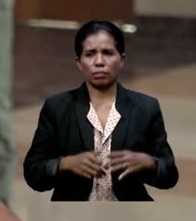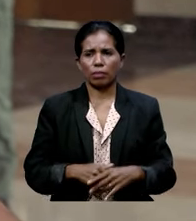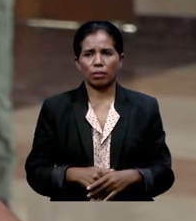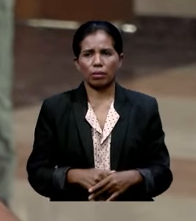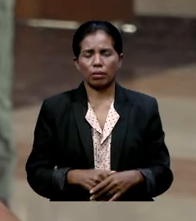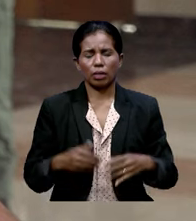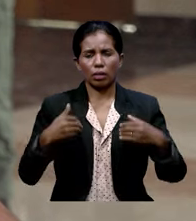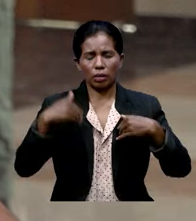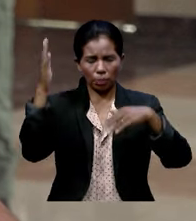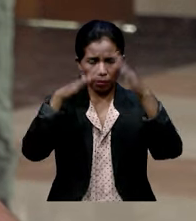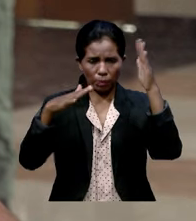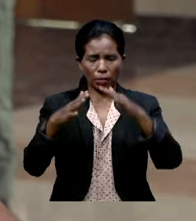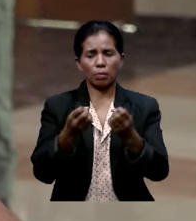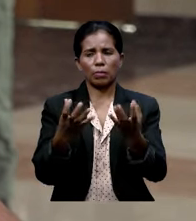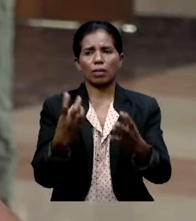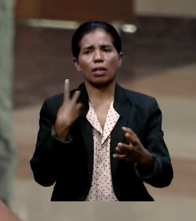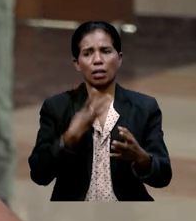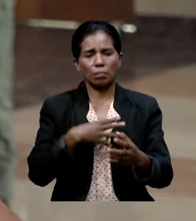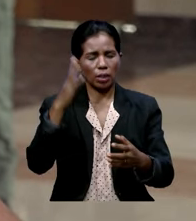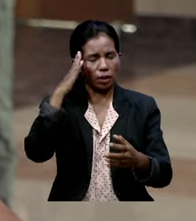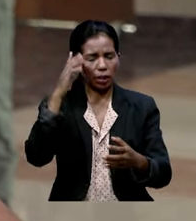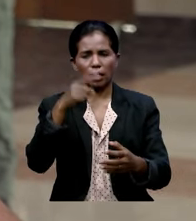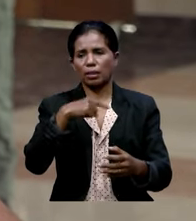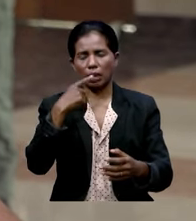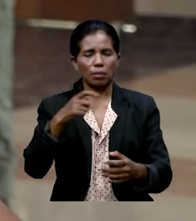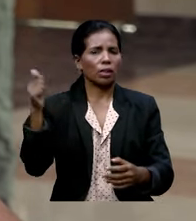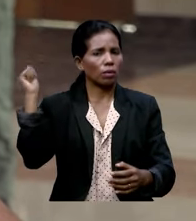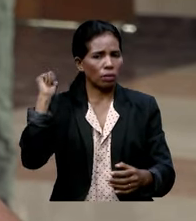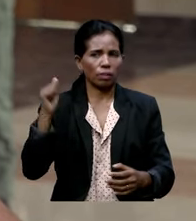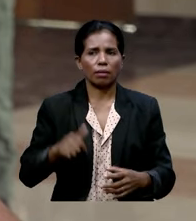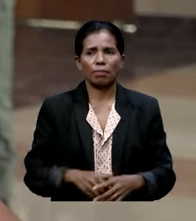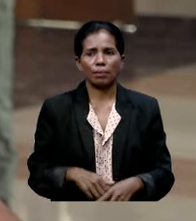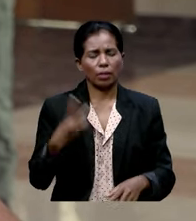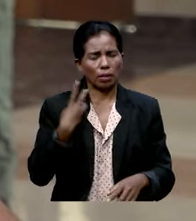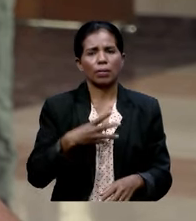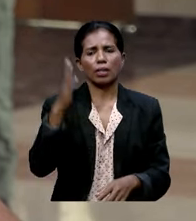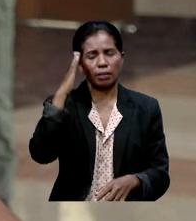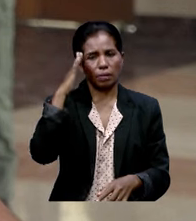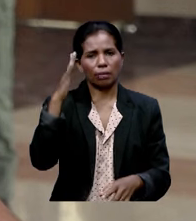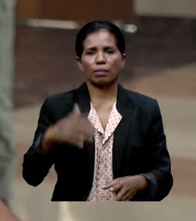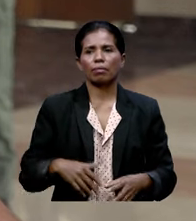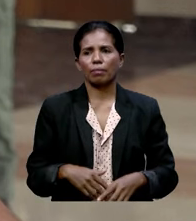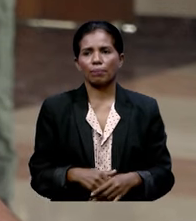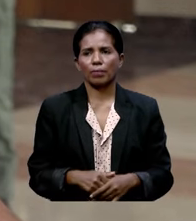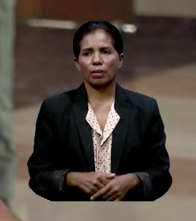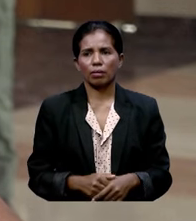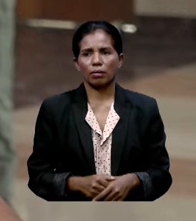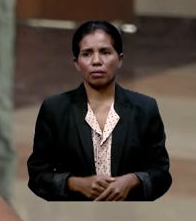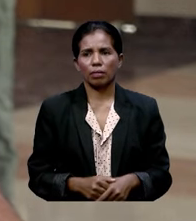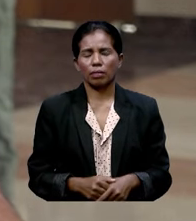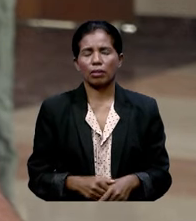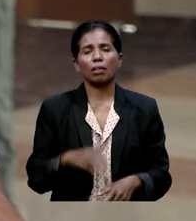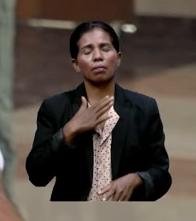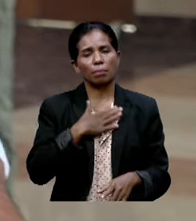ia problemas. A minha tena ela se chama aqui o Guto. A tena ela. Deve,